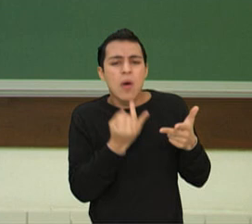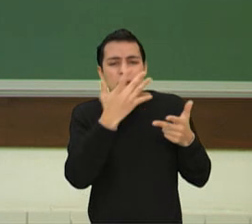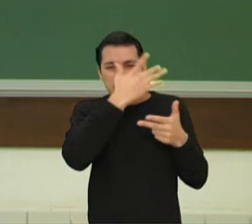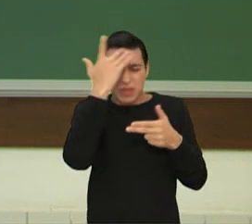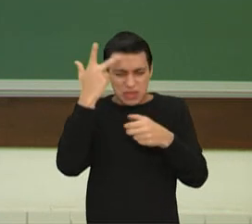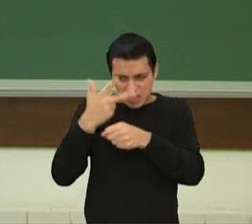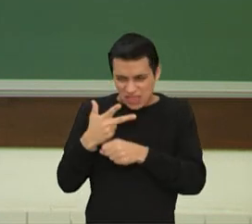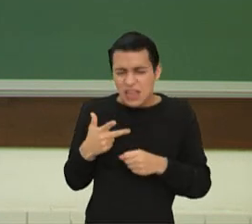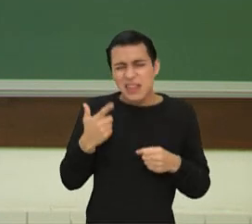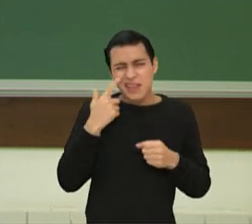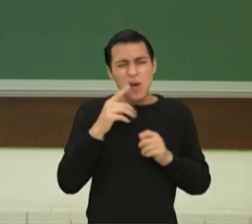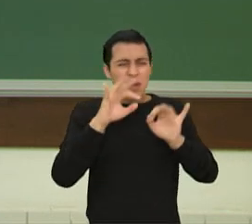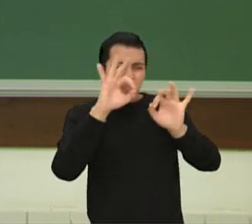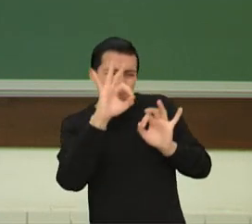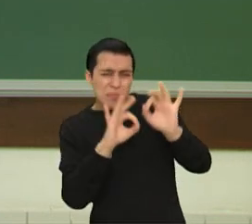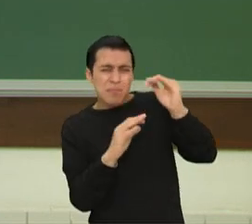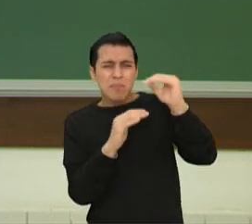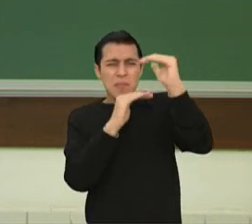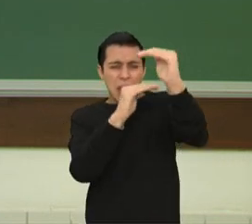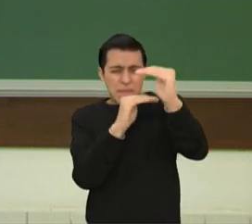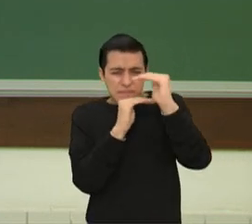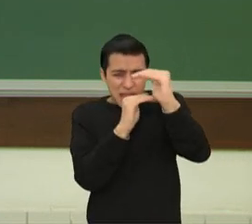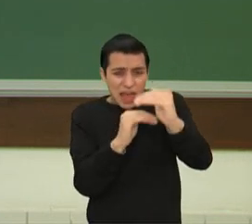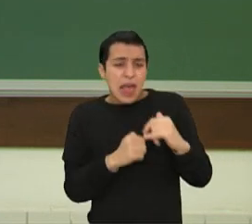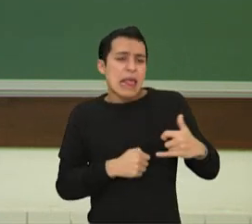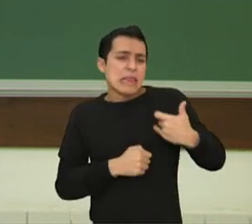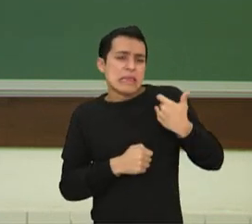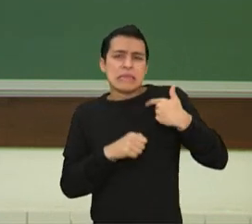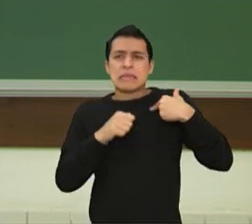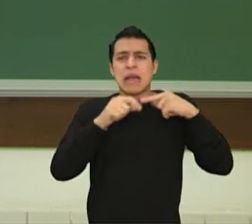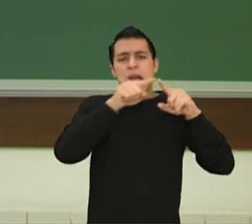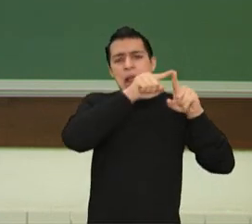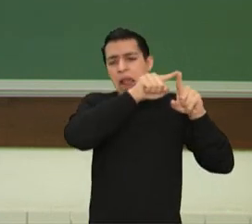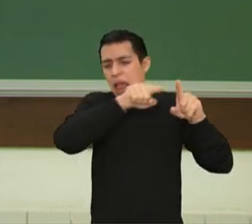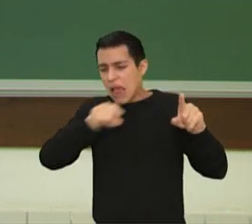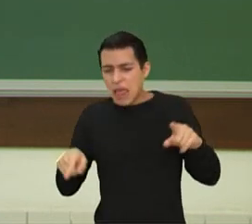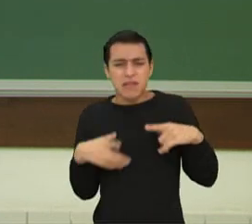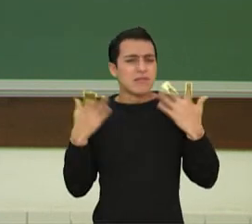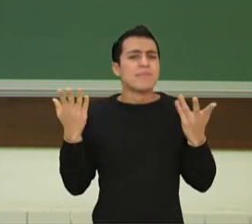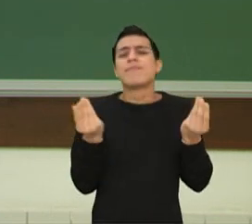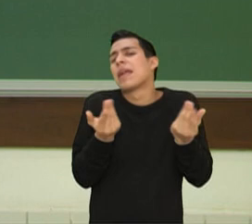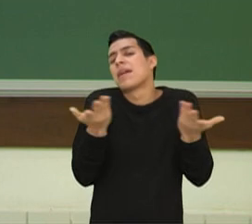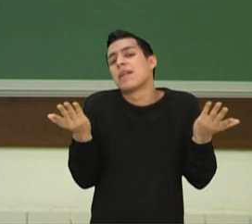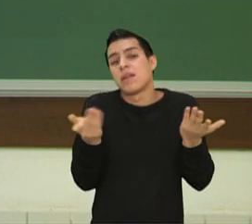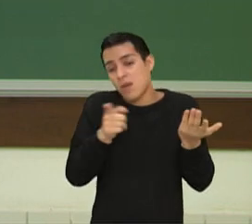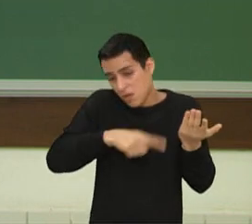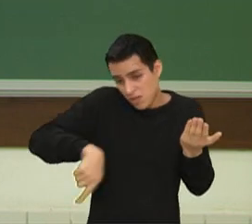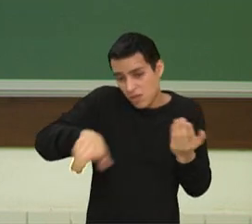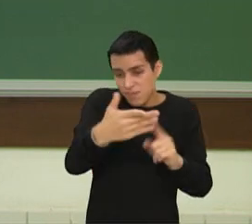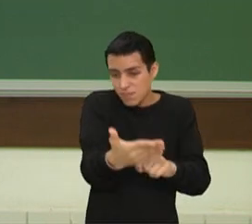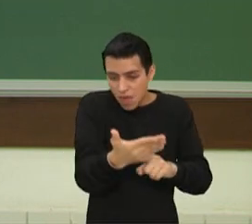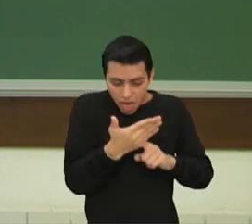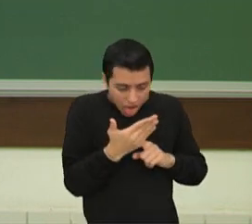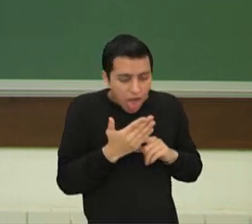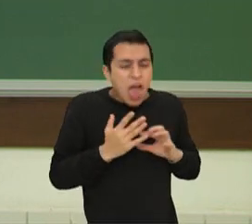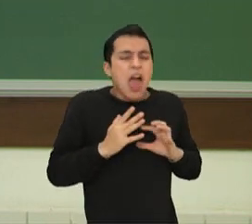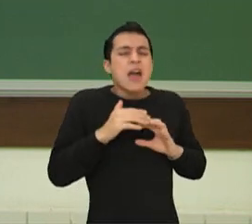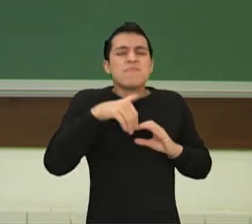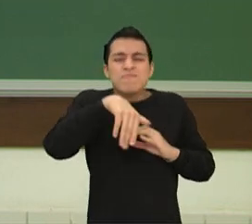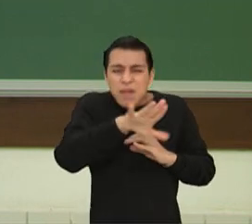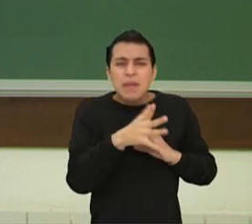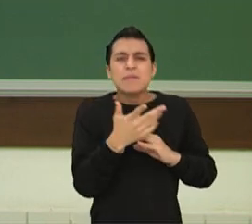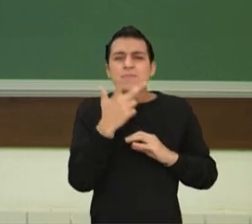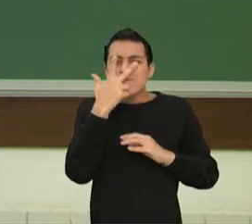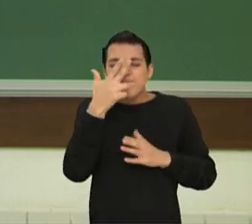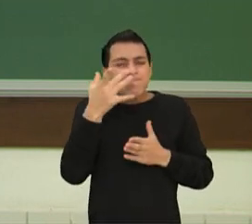idosos, uma segmentação por idade também pode ser feita, para que a amostra seja mais